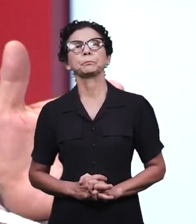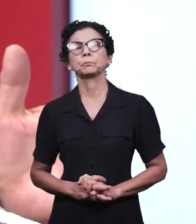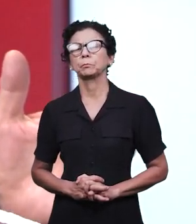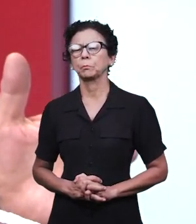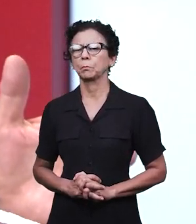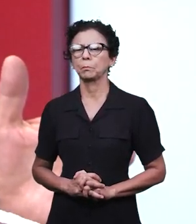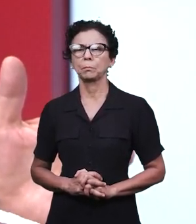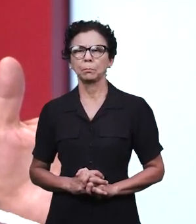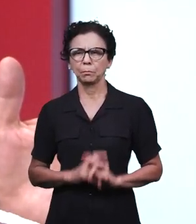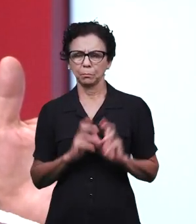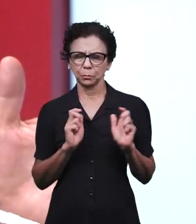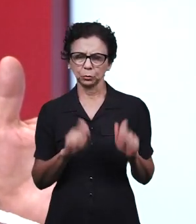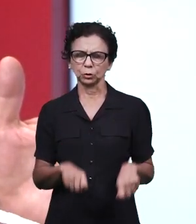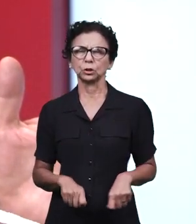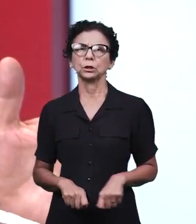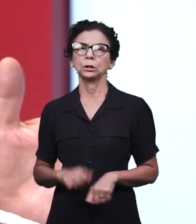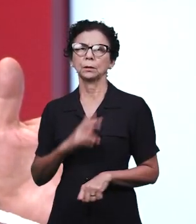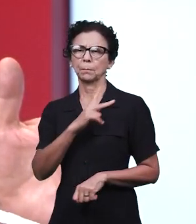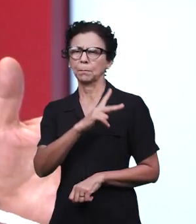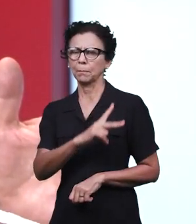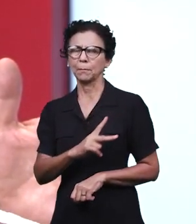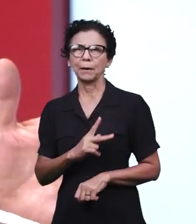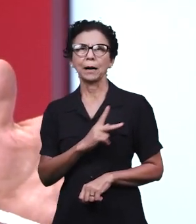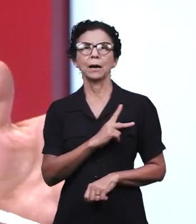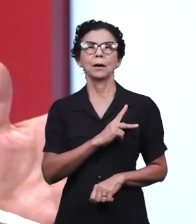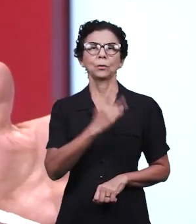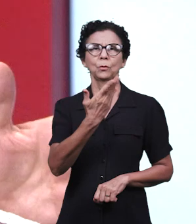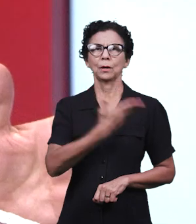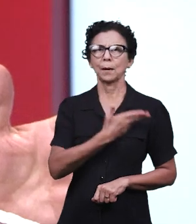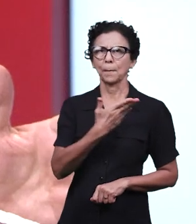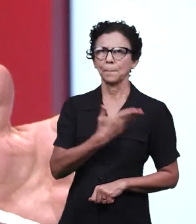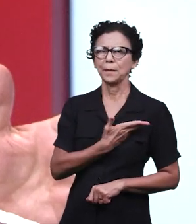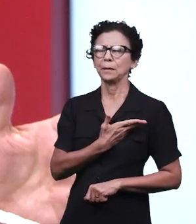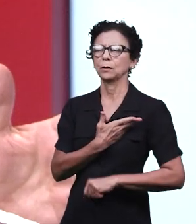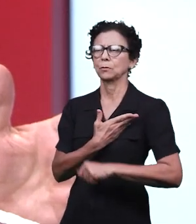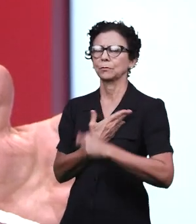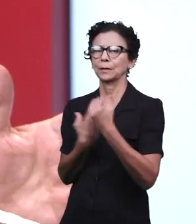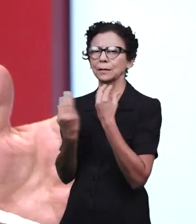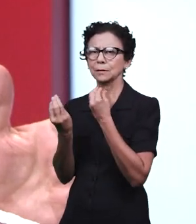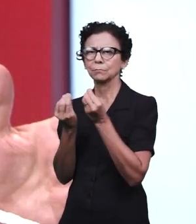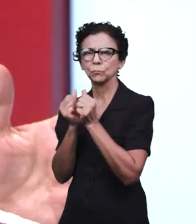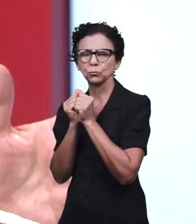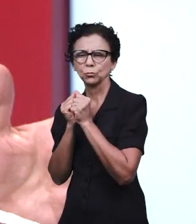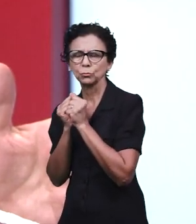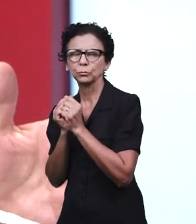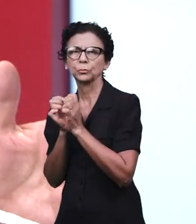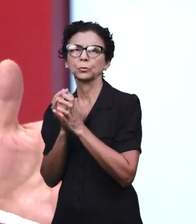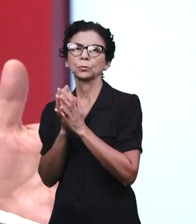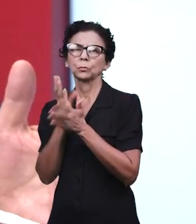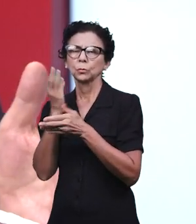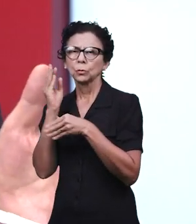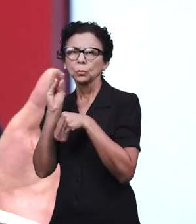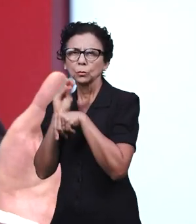nós em um navio adramitino, nós...